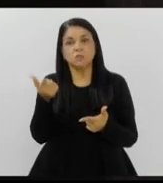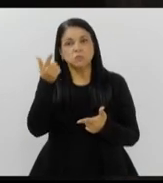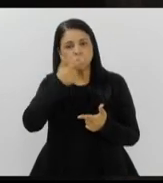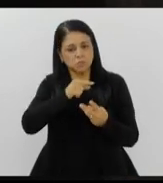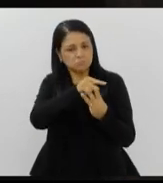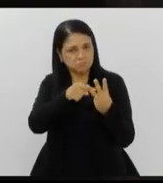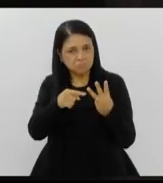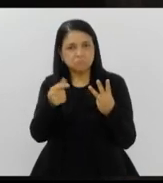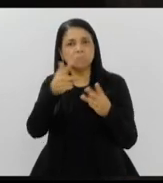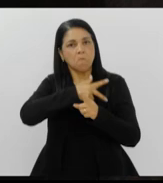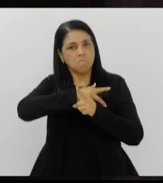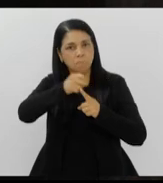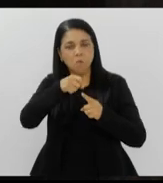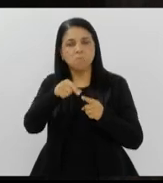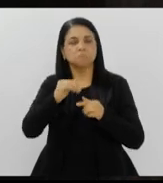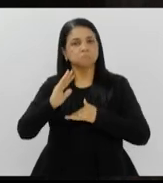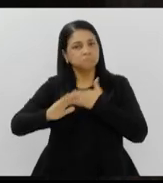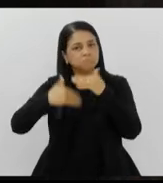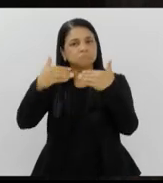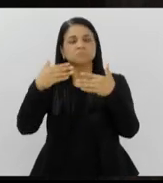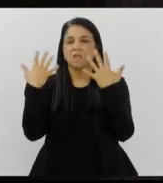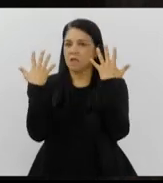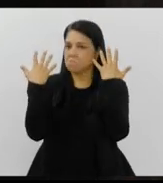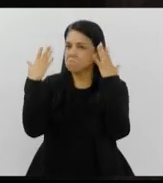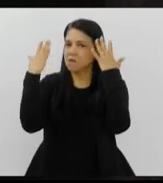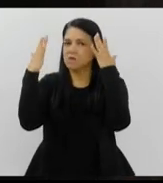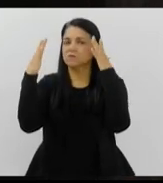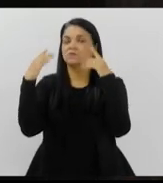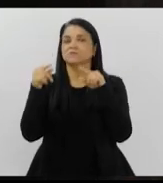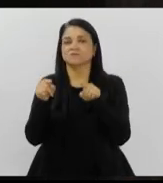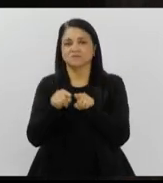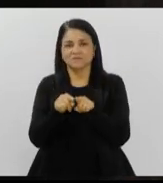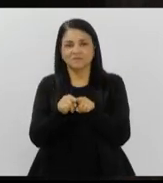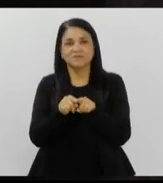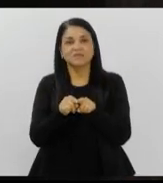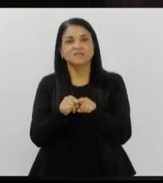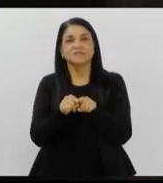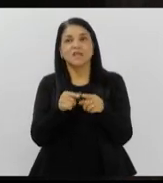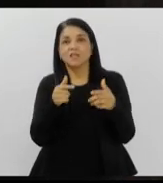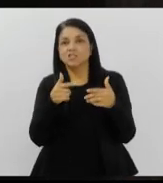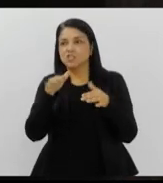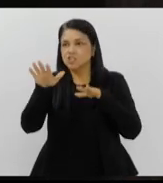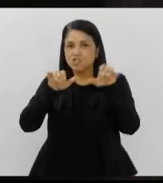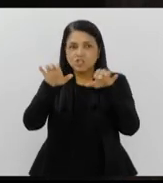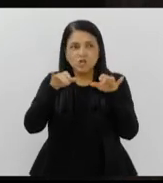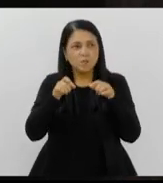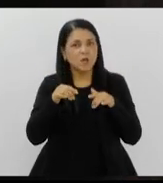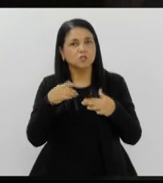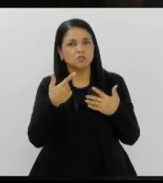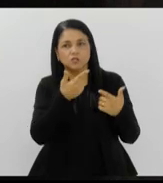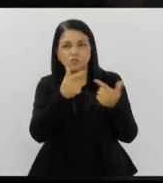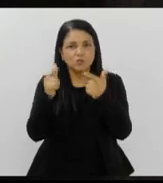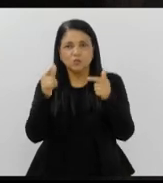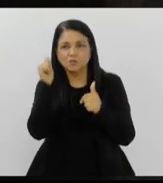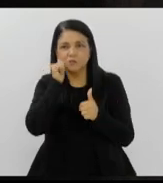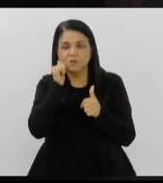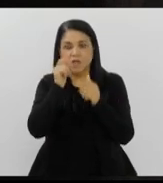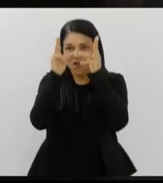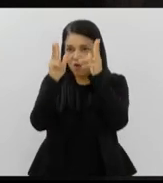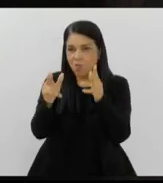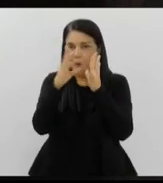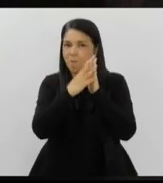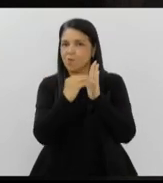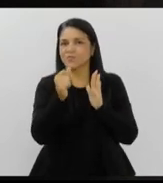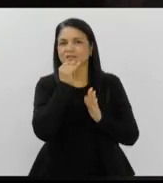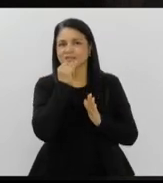conseguiram, cresceram, então merecem nosso aplauso. E chamo que as outras mulheres também ocuparem esse exemplo daqui das